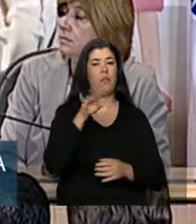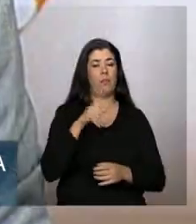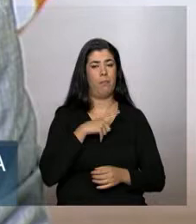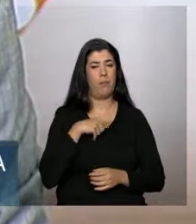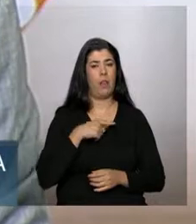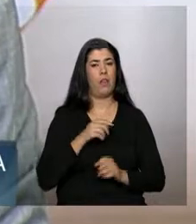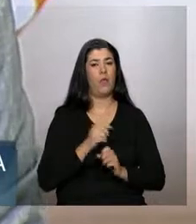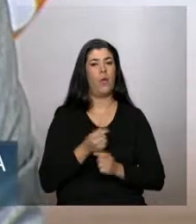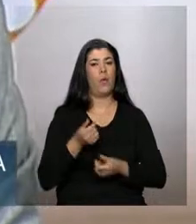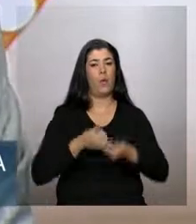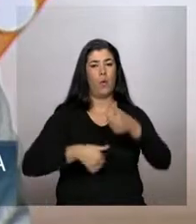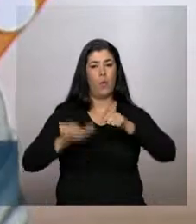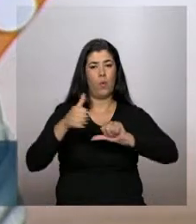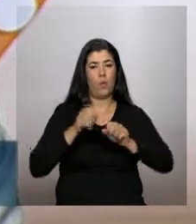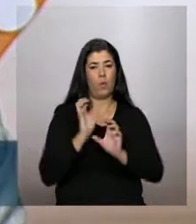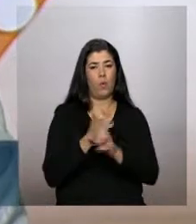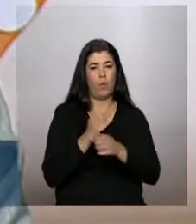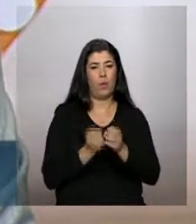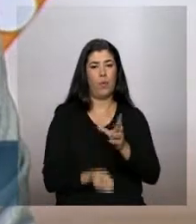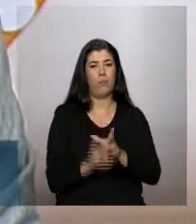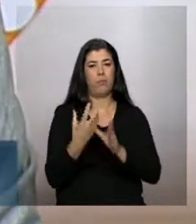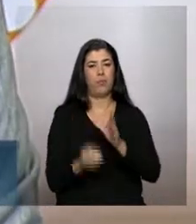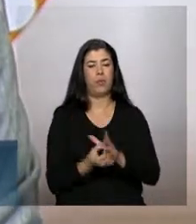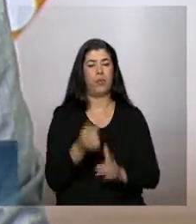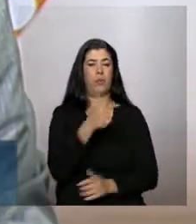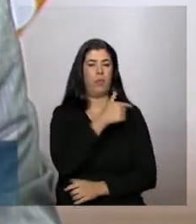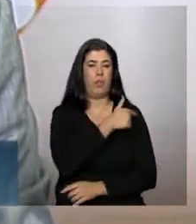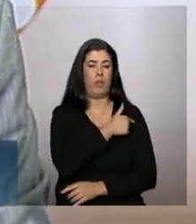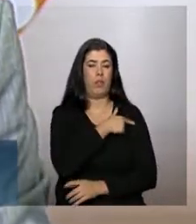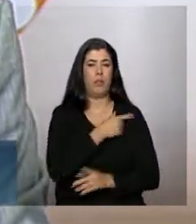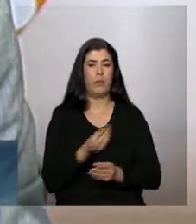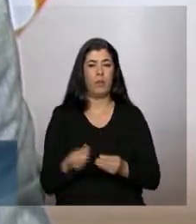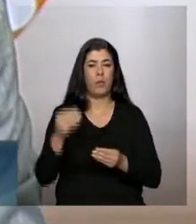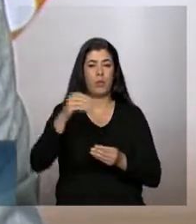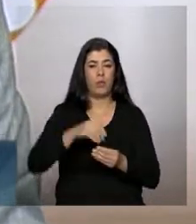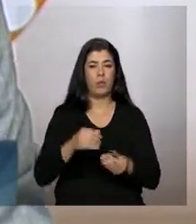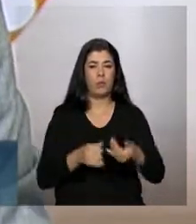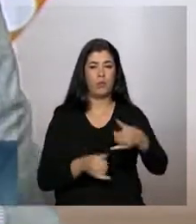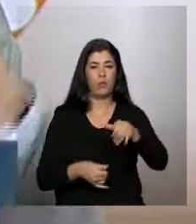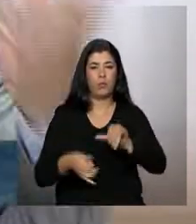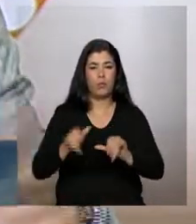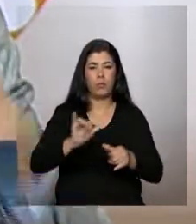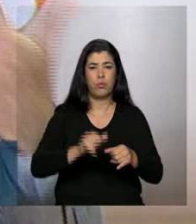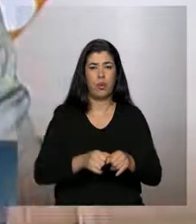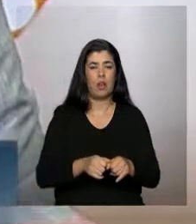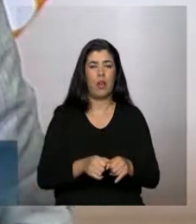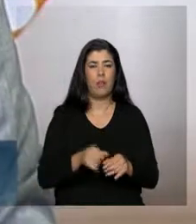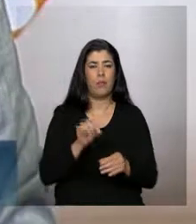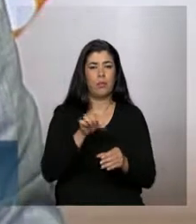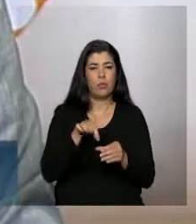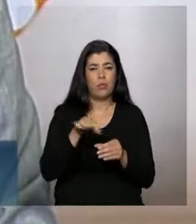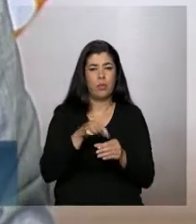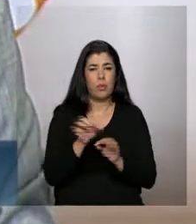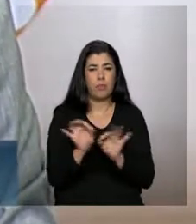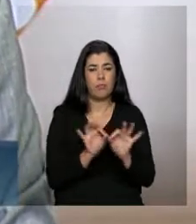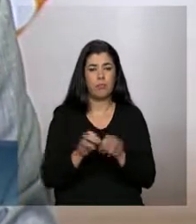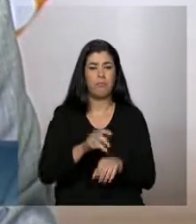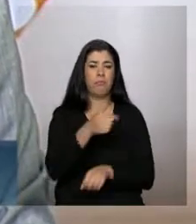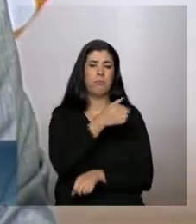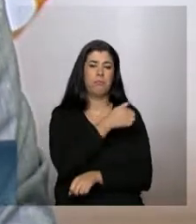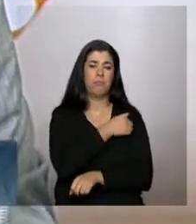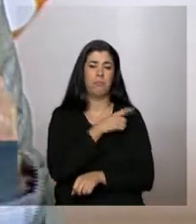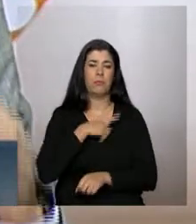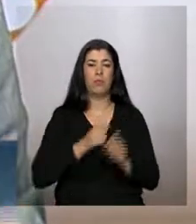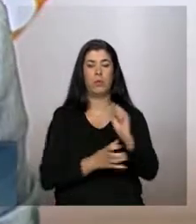produtor pudesse fazer a incorporação dessas novas cepas, ou seja, que nós pudéssemos garantir à população brasileira a